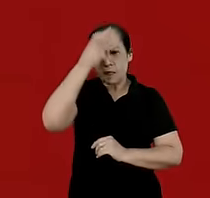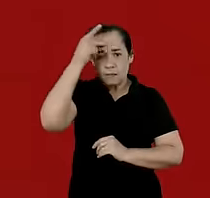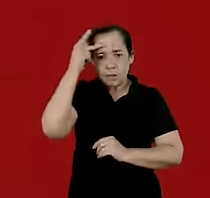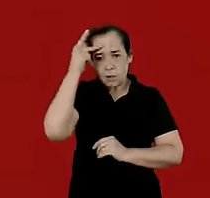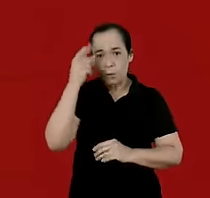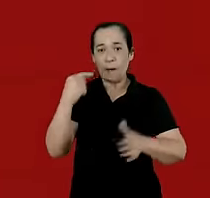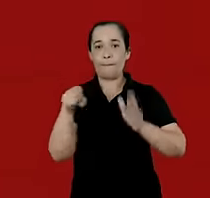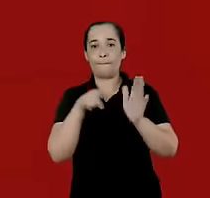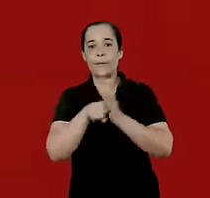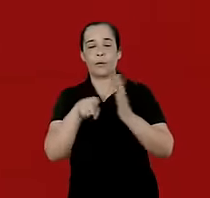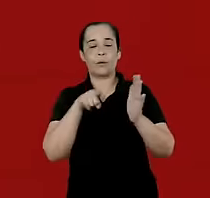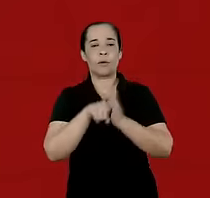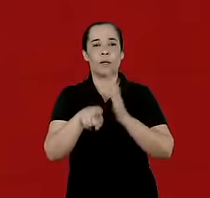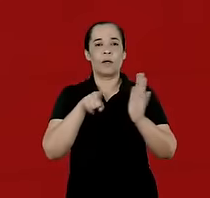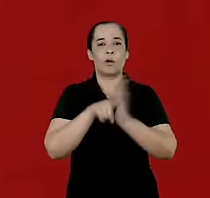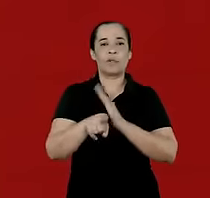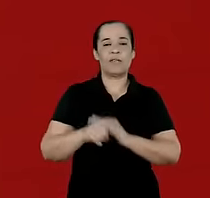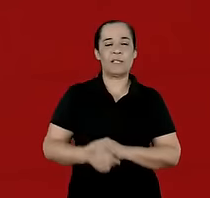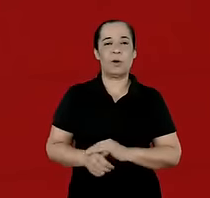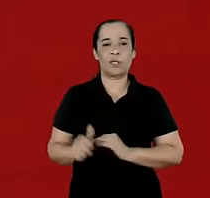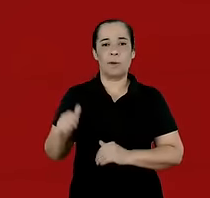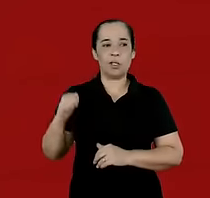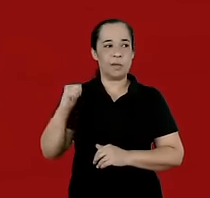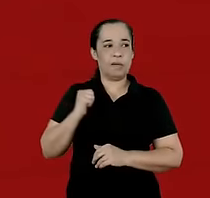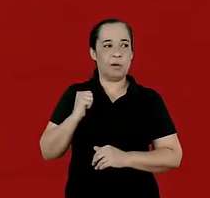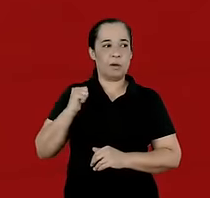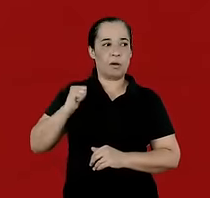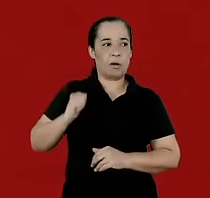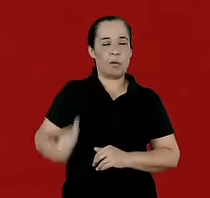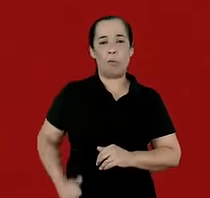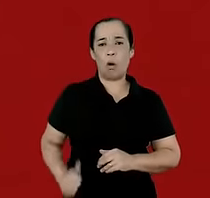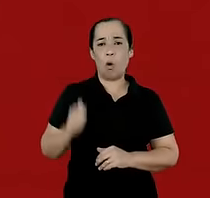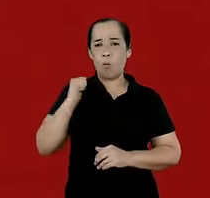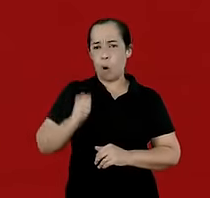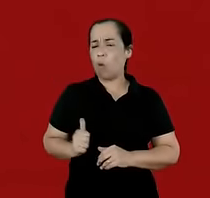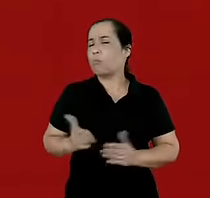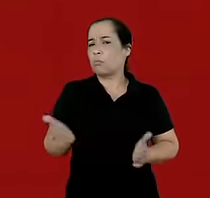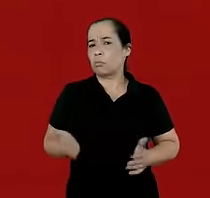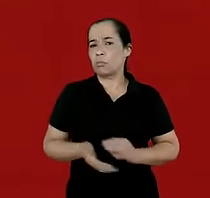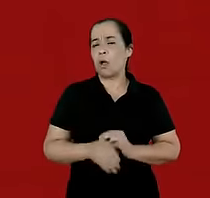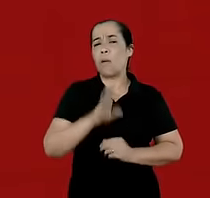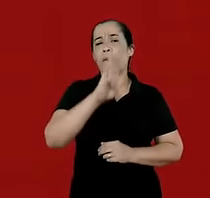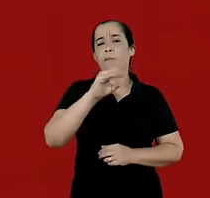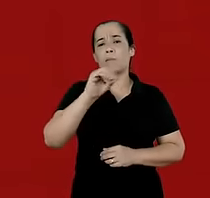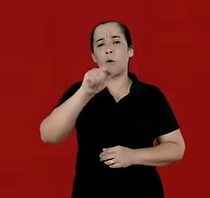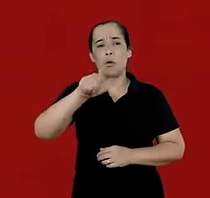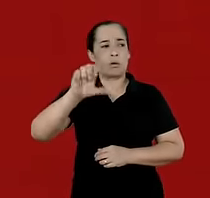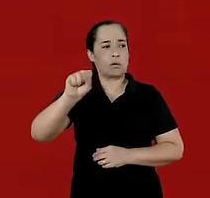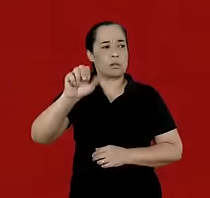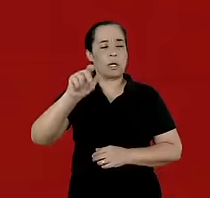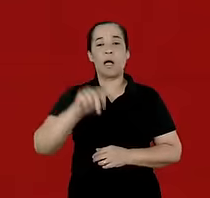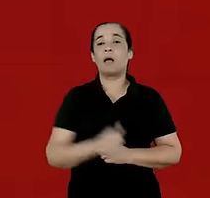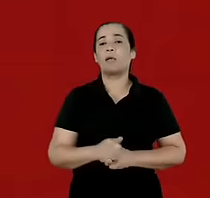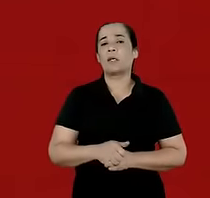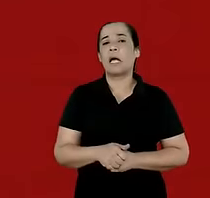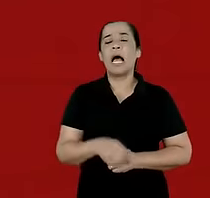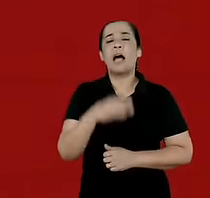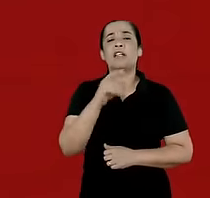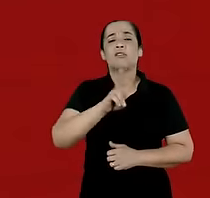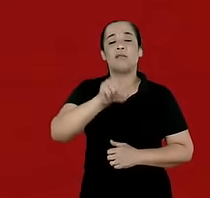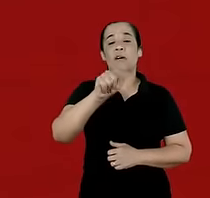e as pessoas querendo entender Quais são as perspectivas como vocês enxergam as perspectivas pra bolsa brasileira em